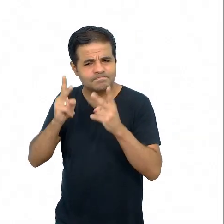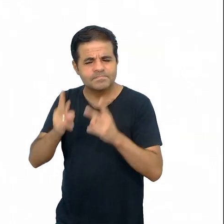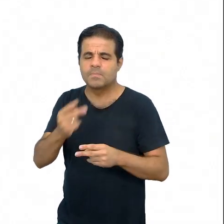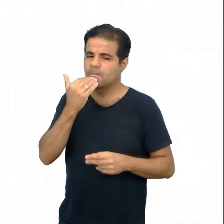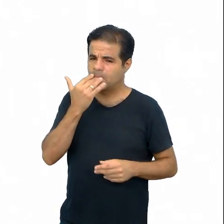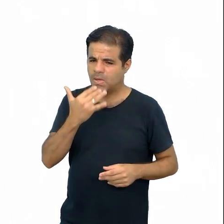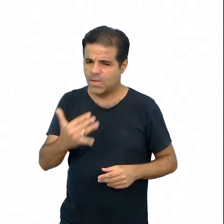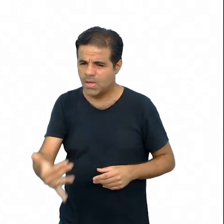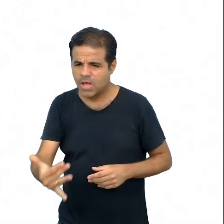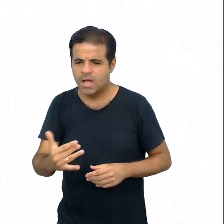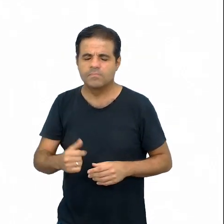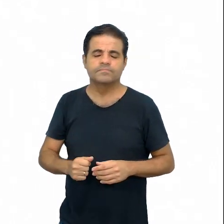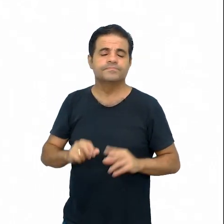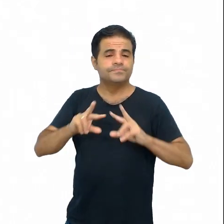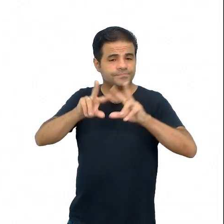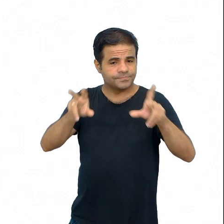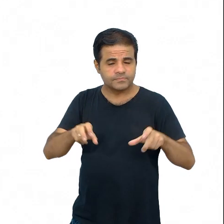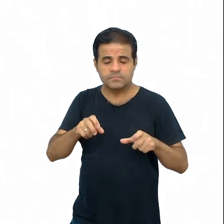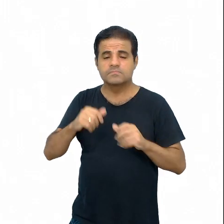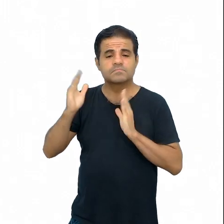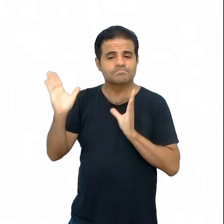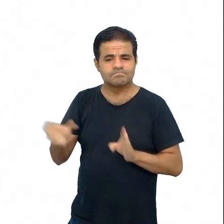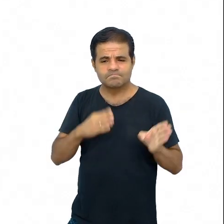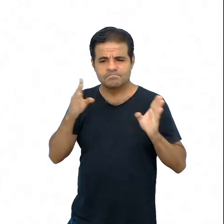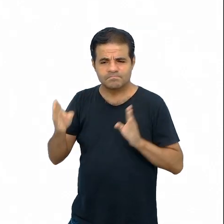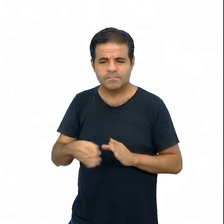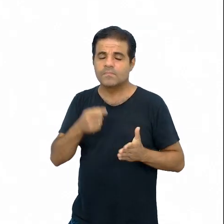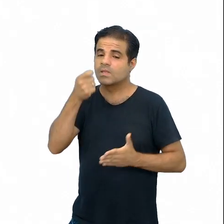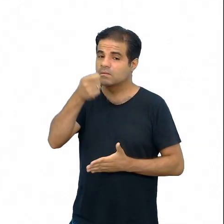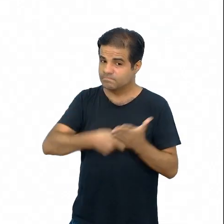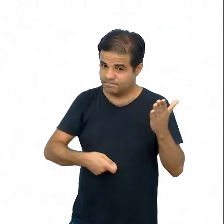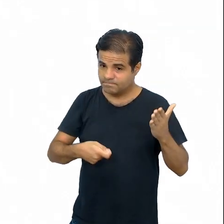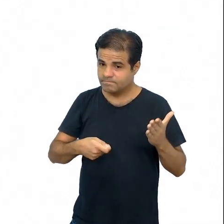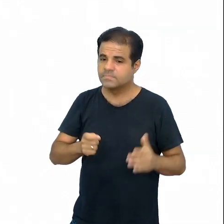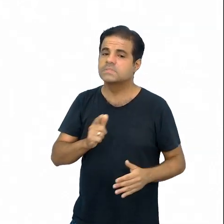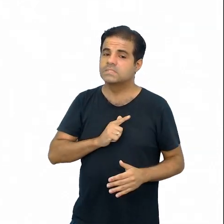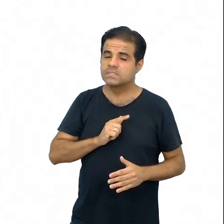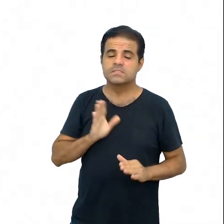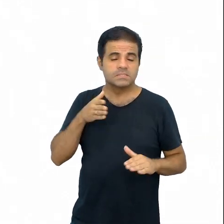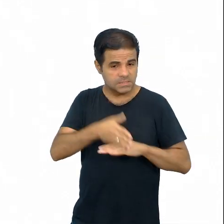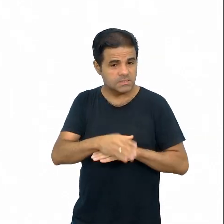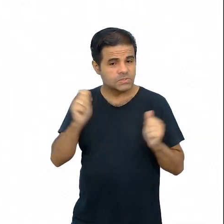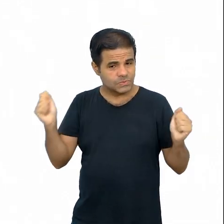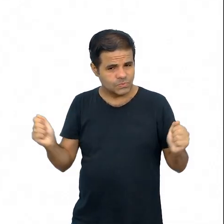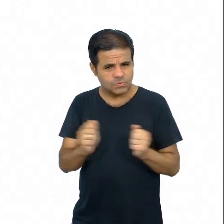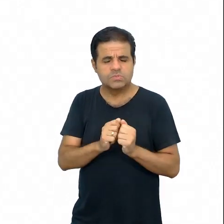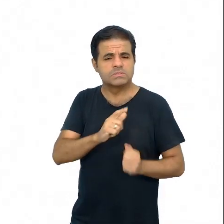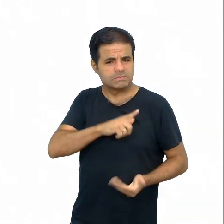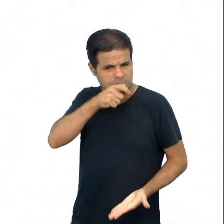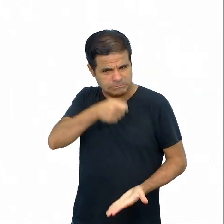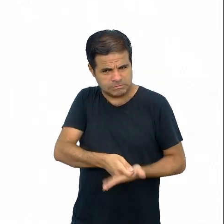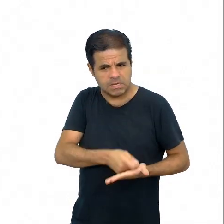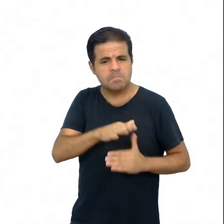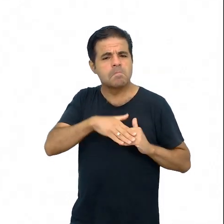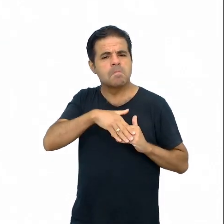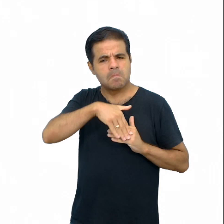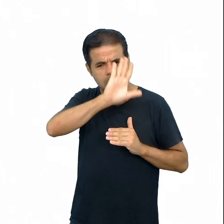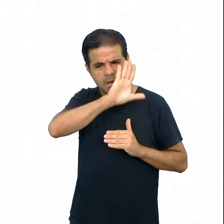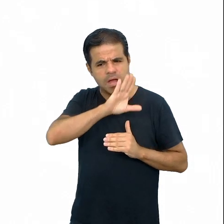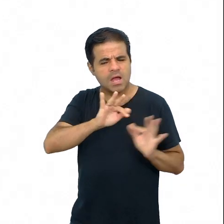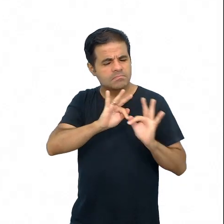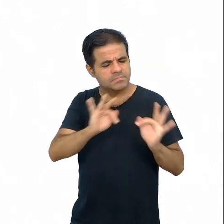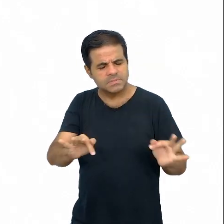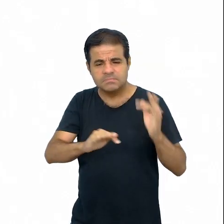língua em situações e condições de produção específicas e situadas que exigem mais do que uma